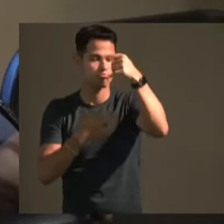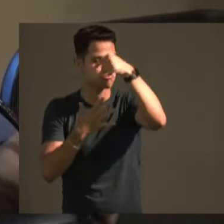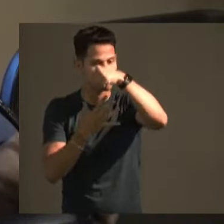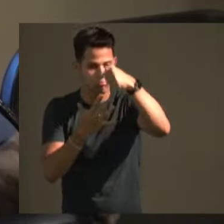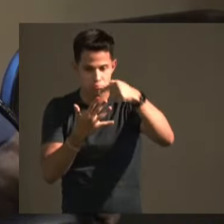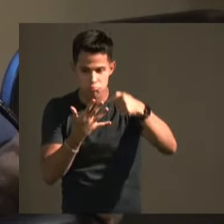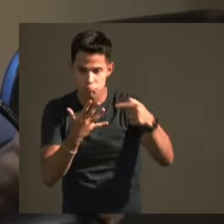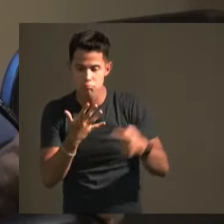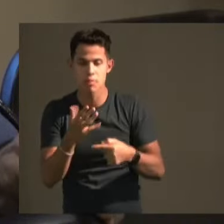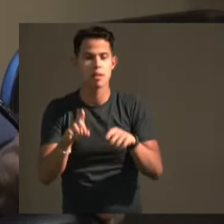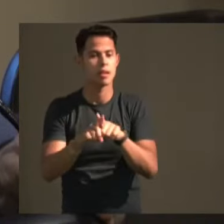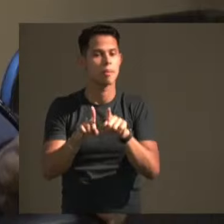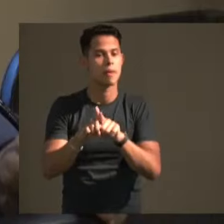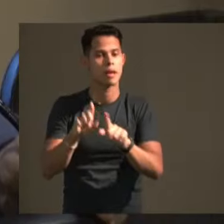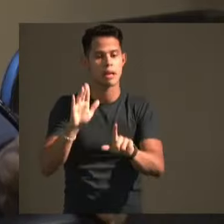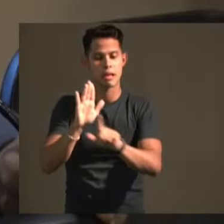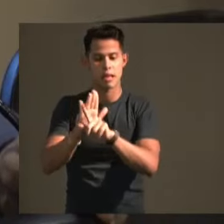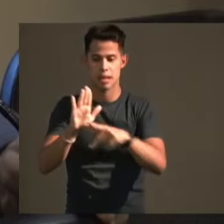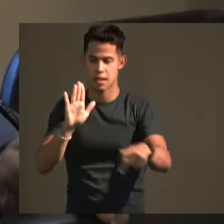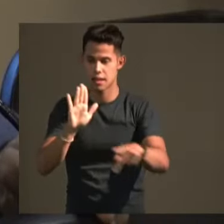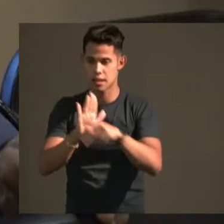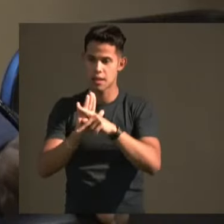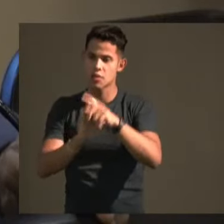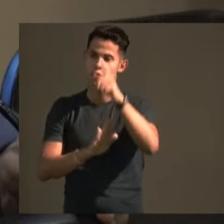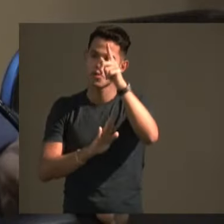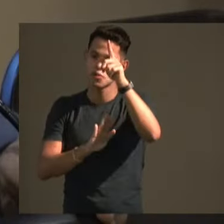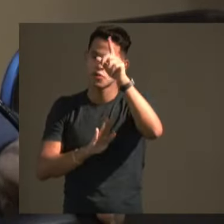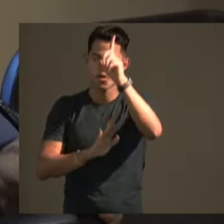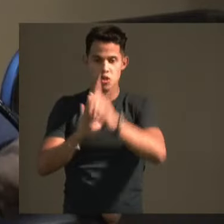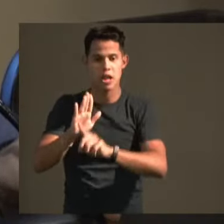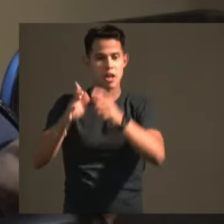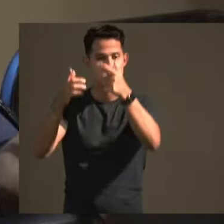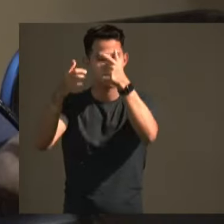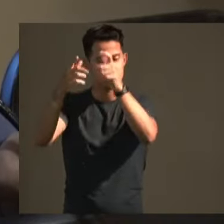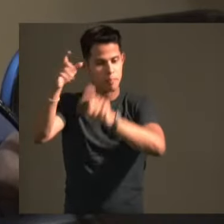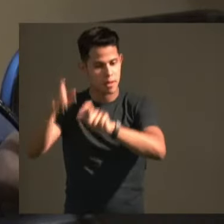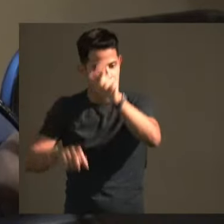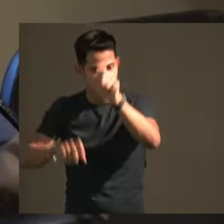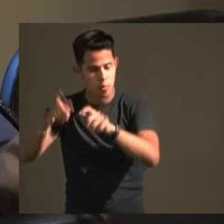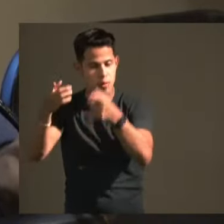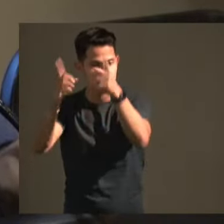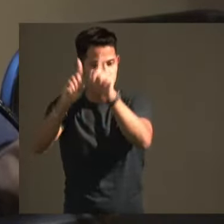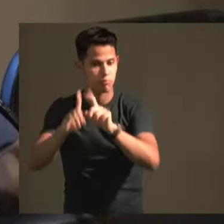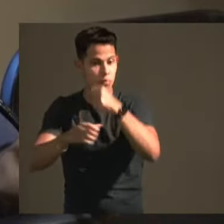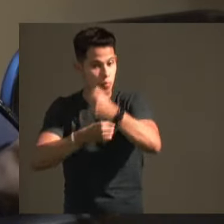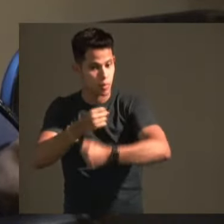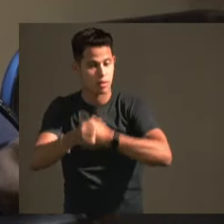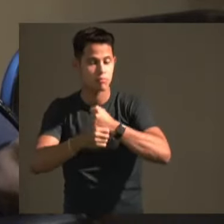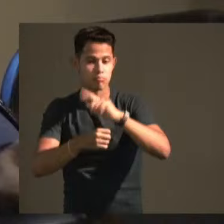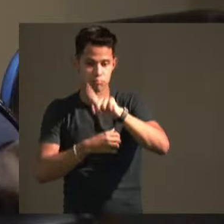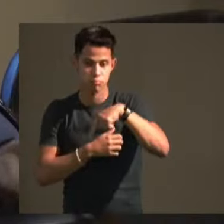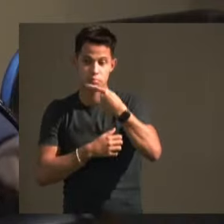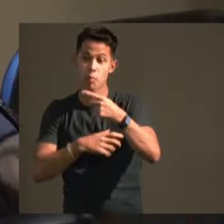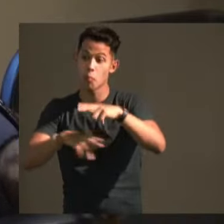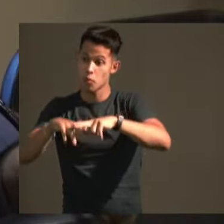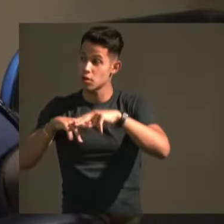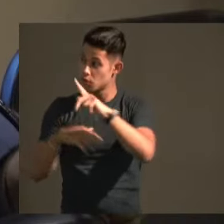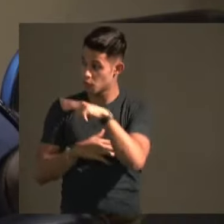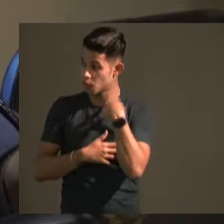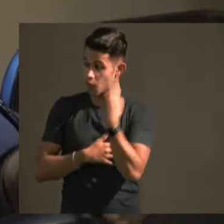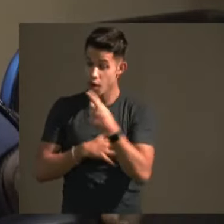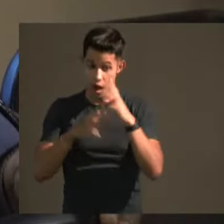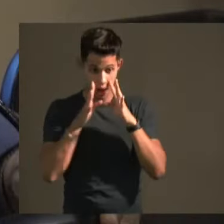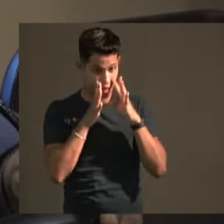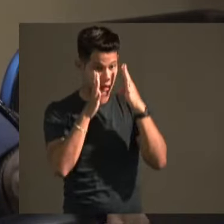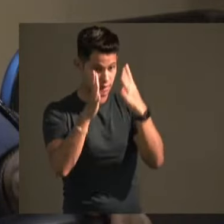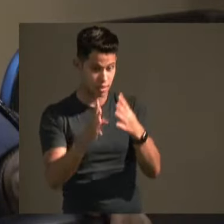nas diretrizes da Conferência Nacional dos Direitos da Pessoa com Deficiência o ano que vem, né, e nós vamos ficar atentos a essas demandas. O